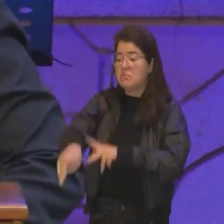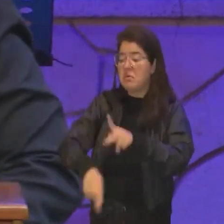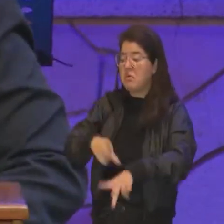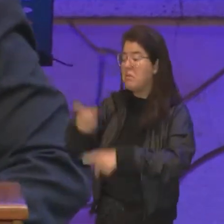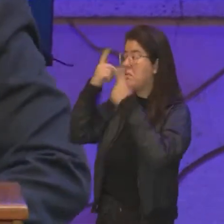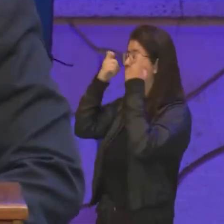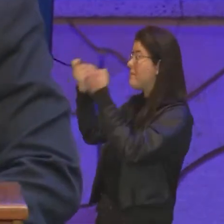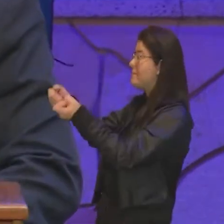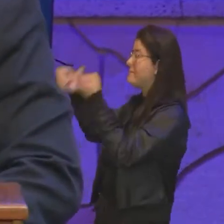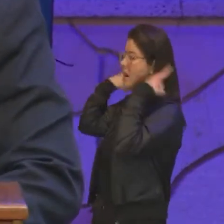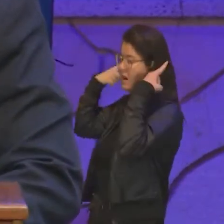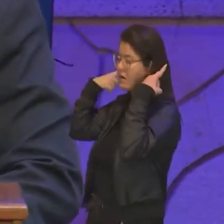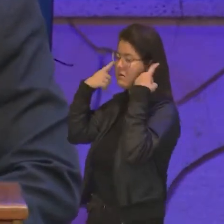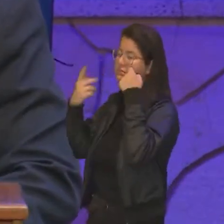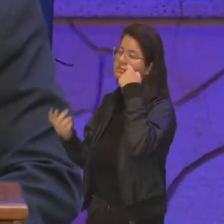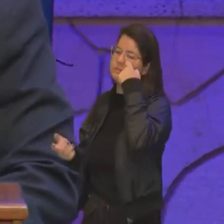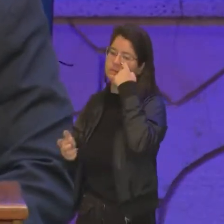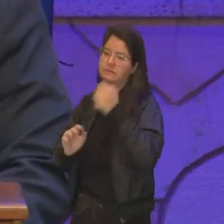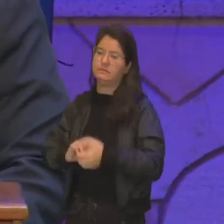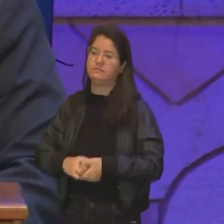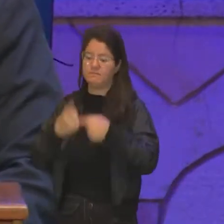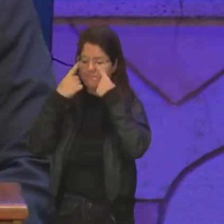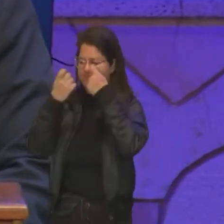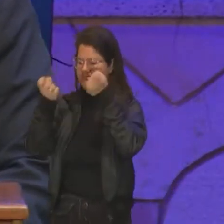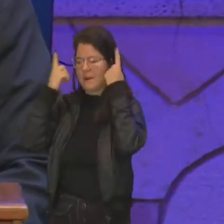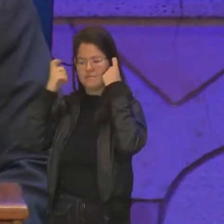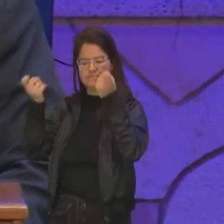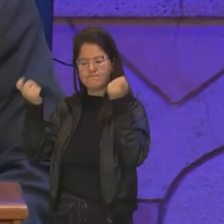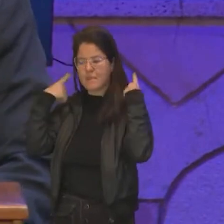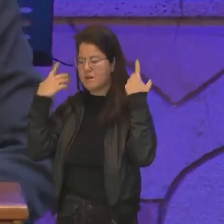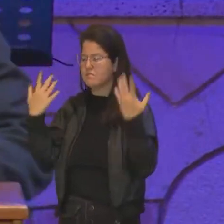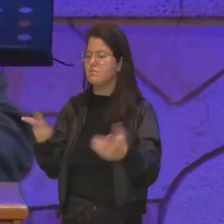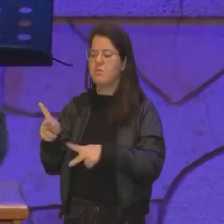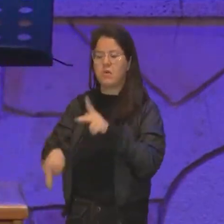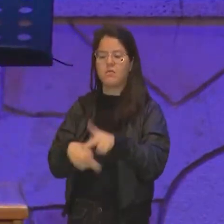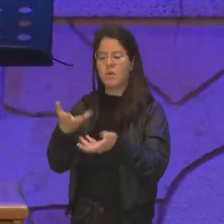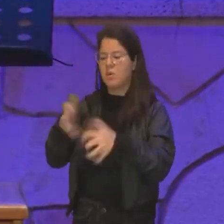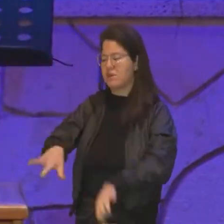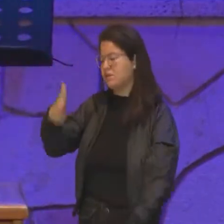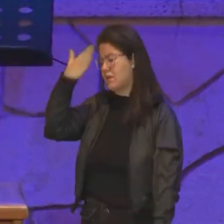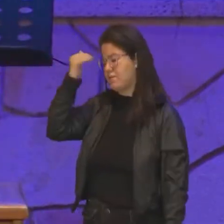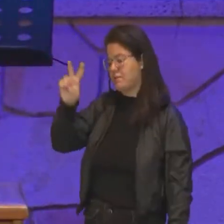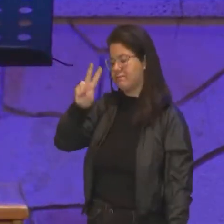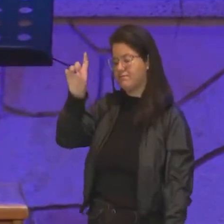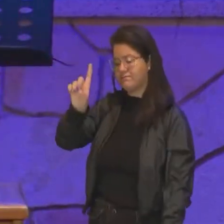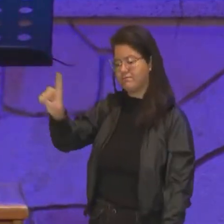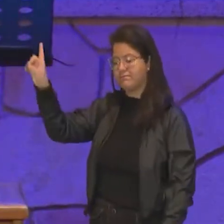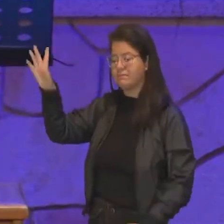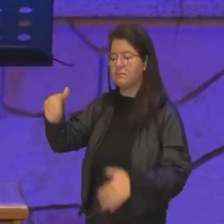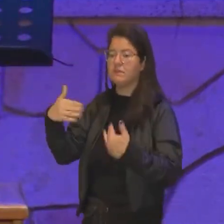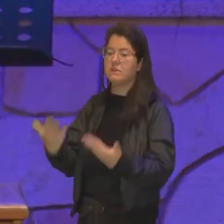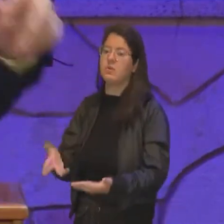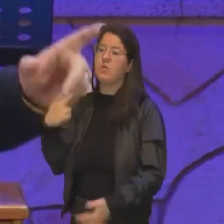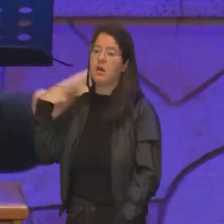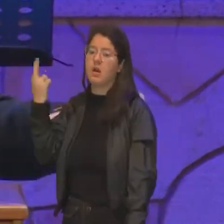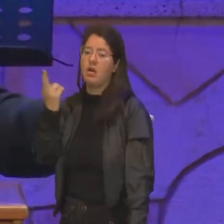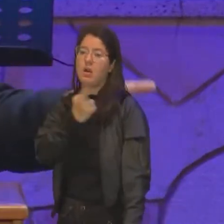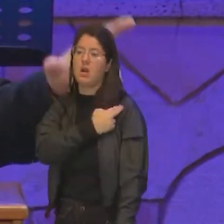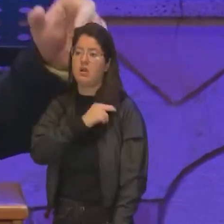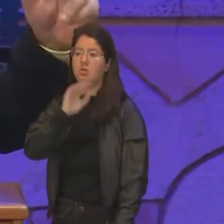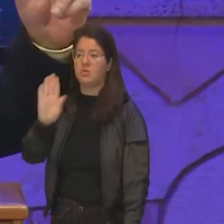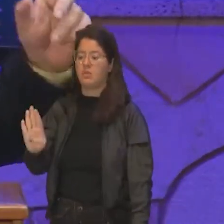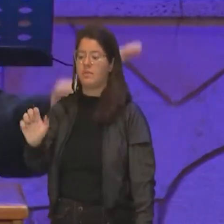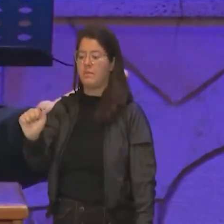estão ouvindo. E em decorrência disso, virá um reino, o reino da